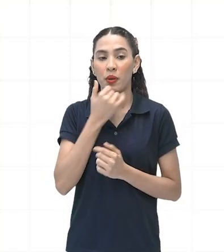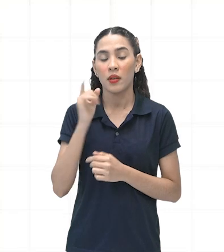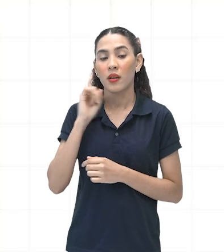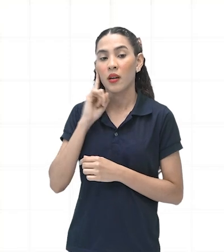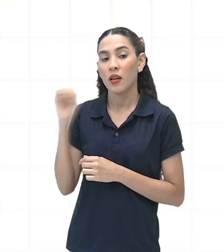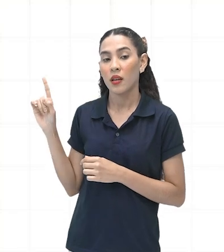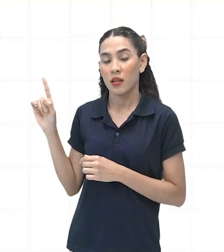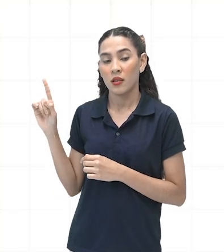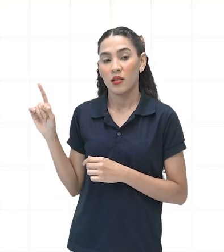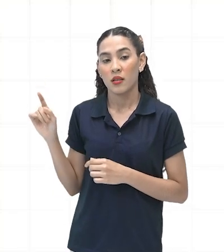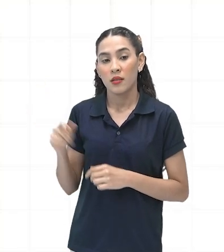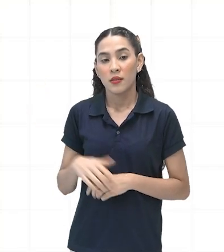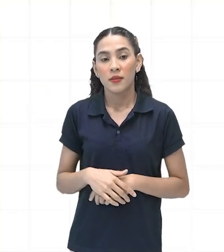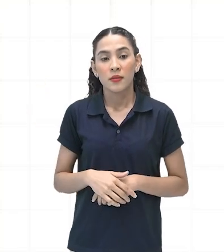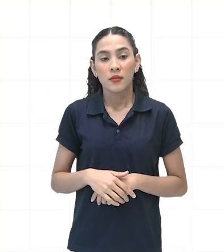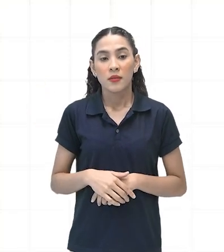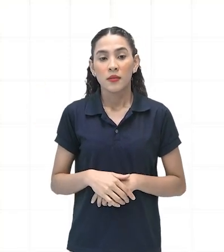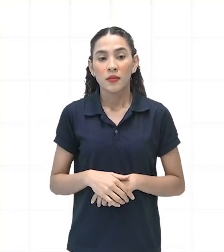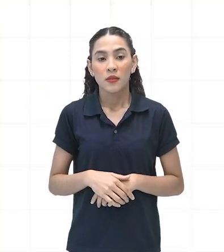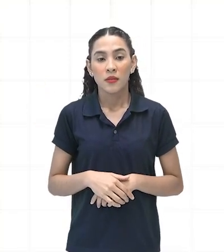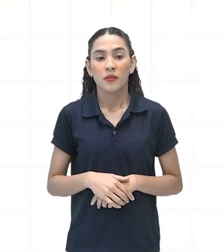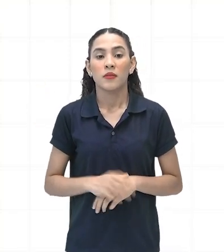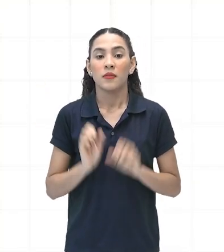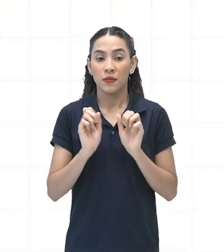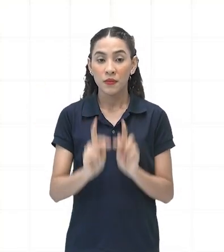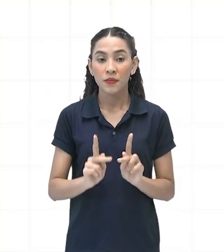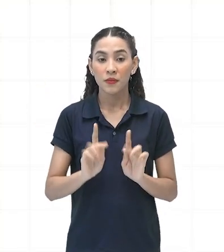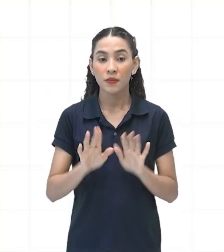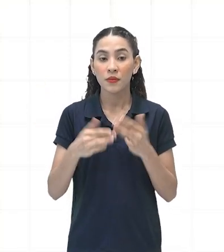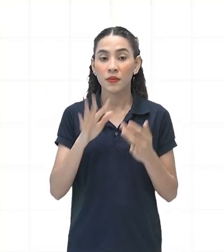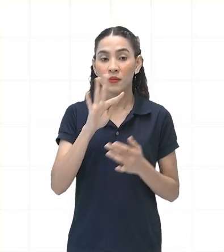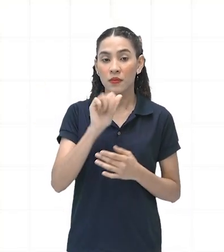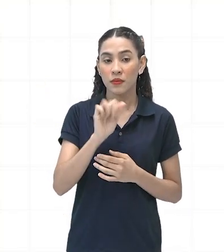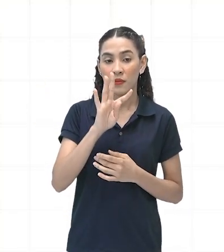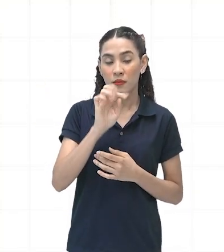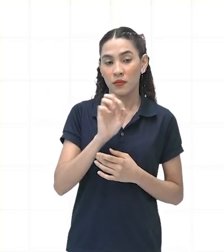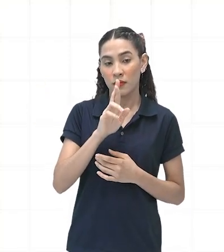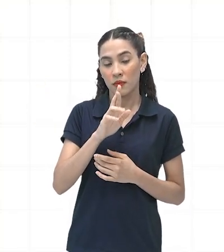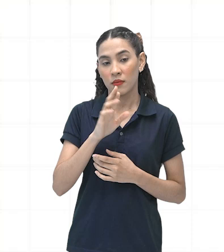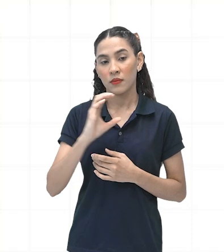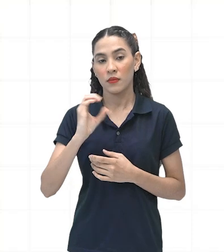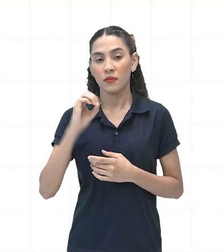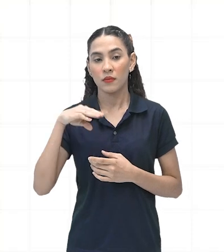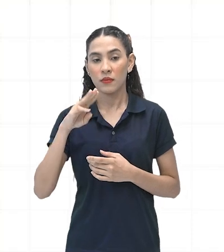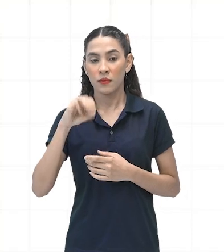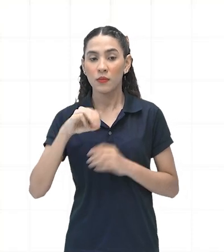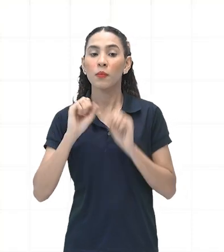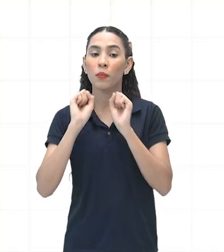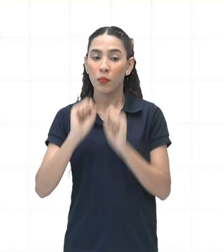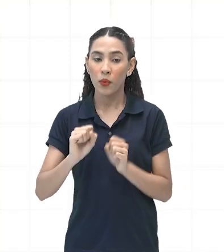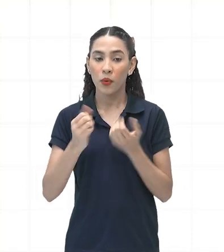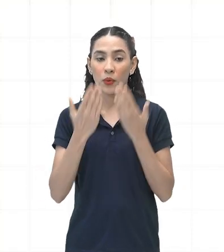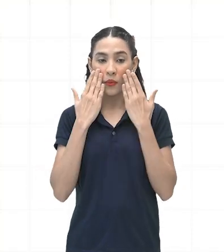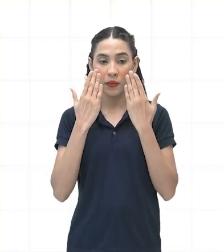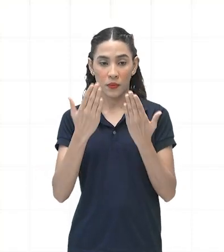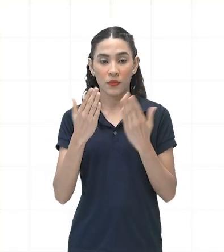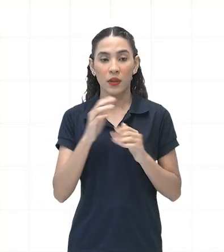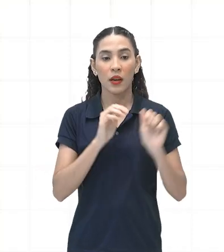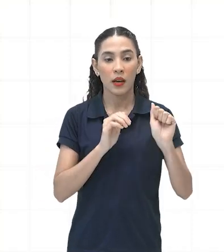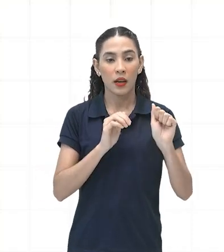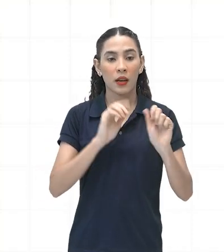esse fator comum, ó. Certo? Esse fator comum. Então, eu posso colocá-lo em evidência. Ax